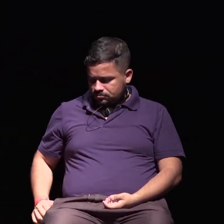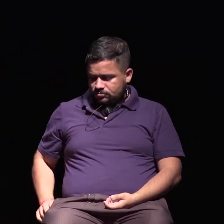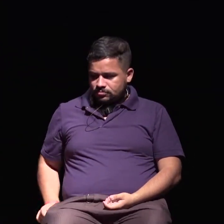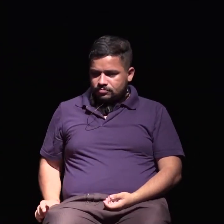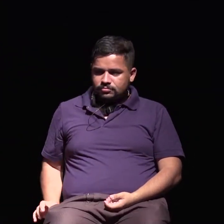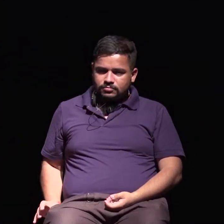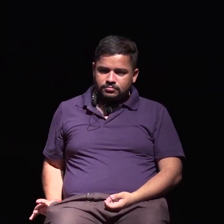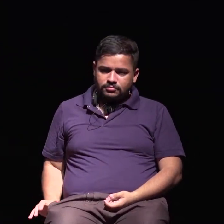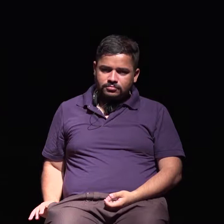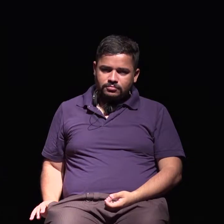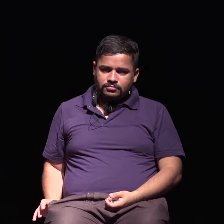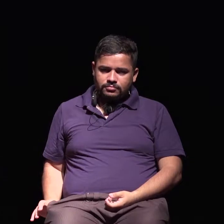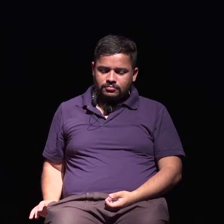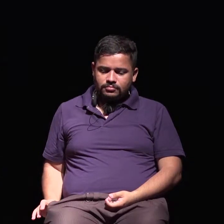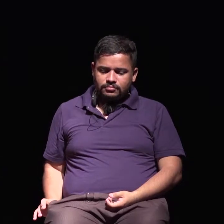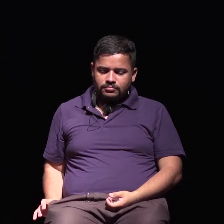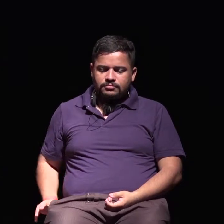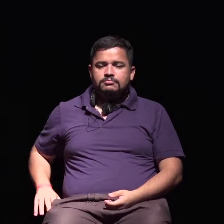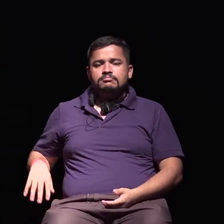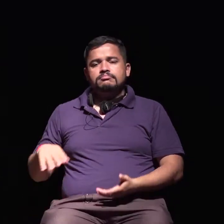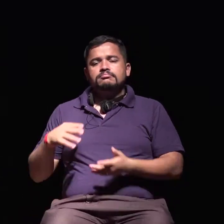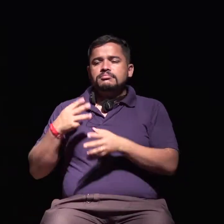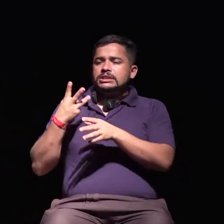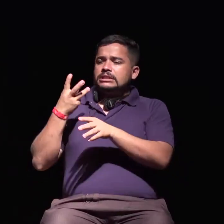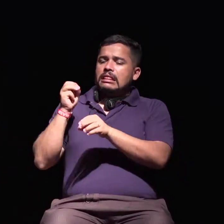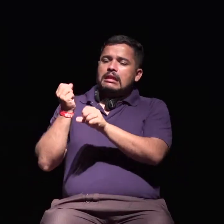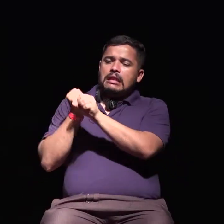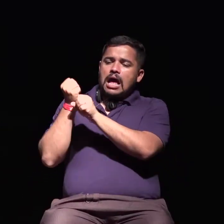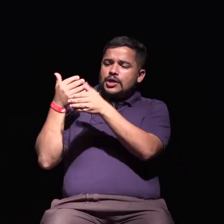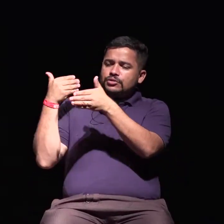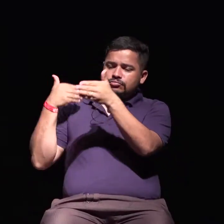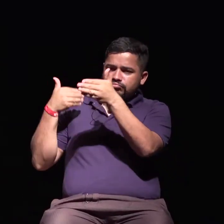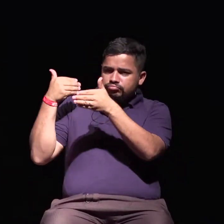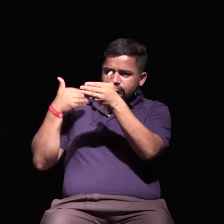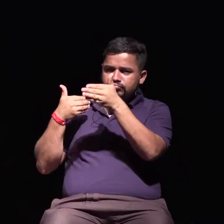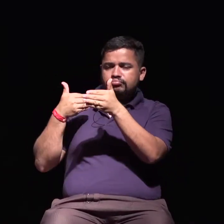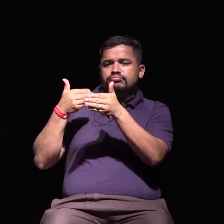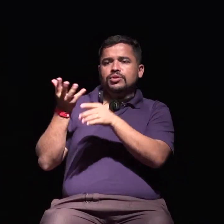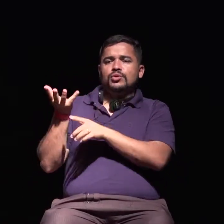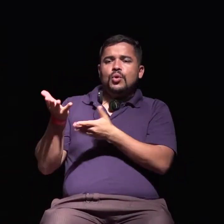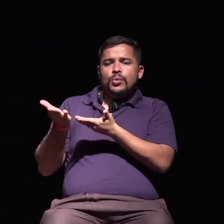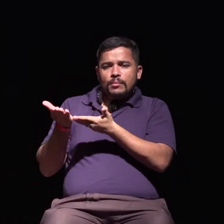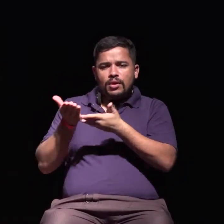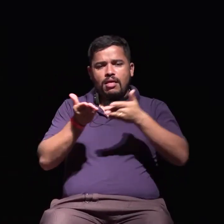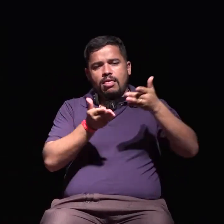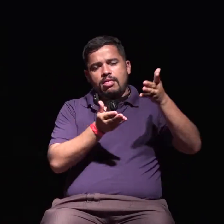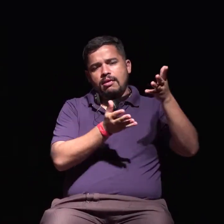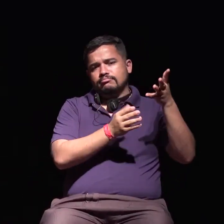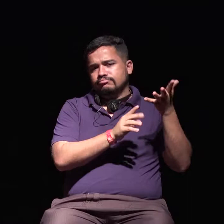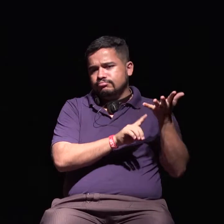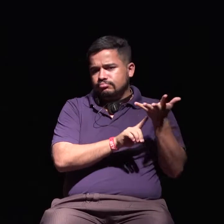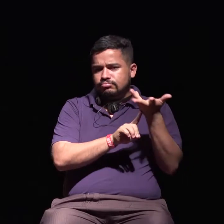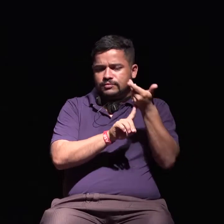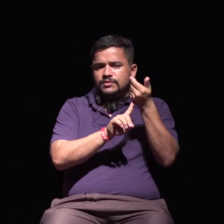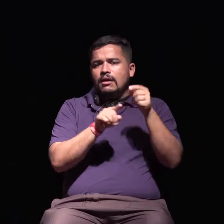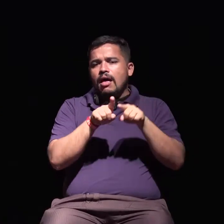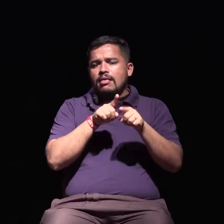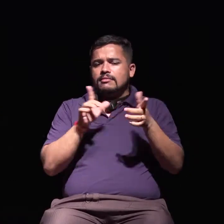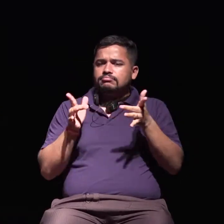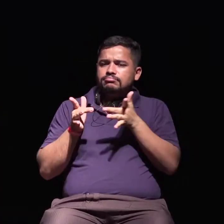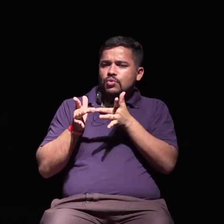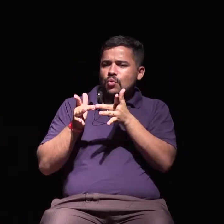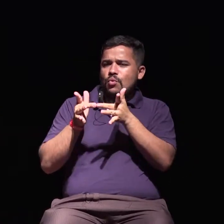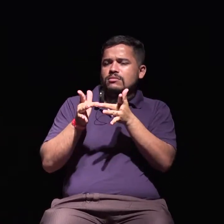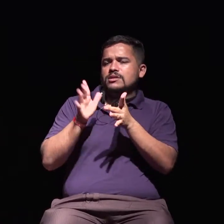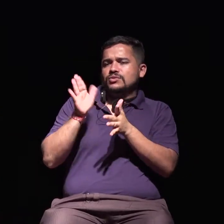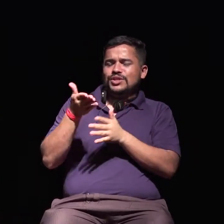Nos últimos 30 anos, os campos da dança contemporânea e das artes visuais parecem retomar um intenso contato presente